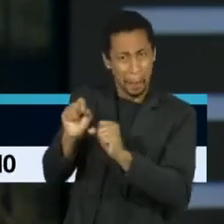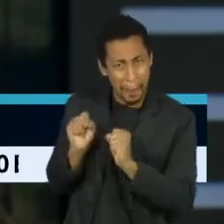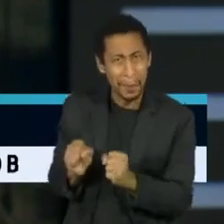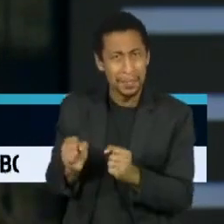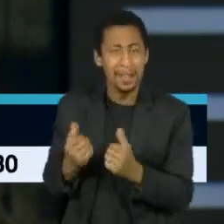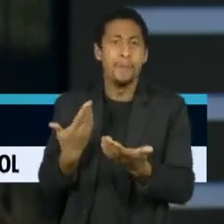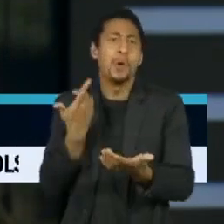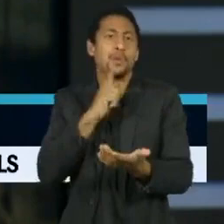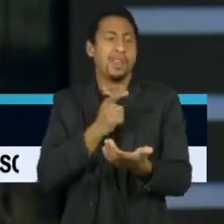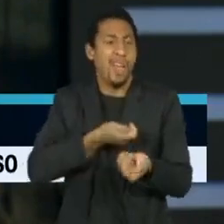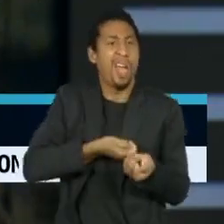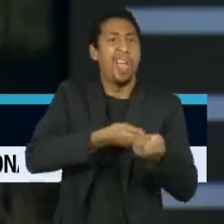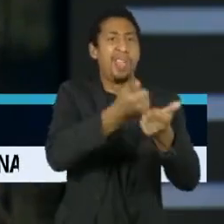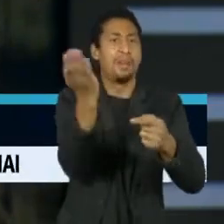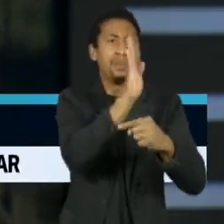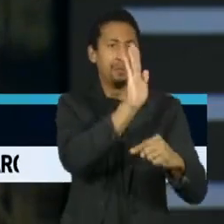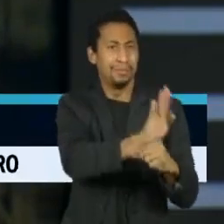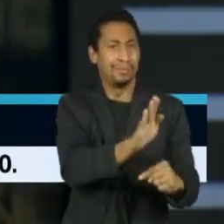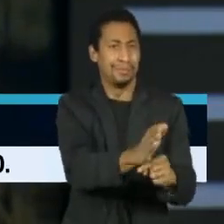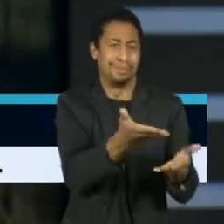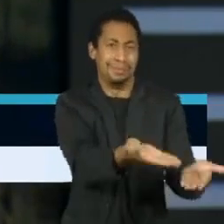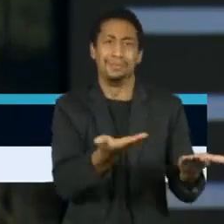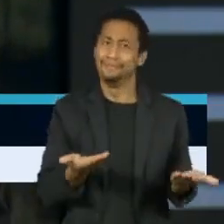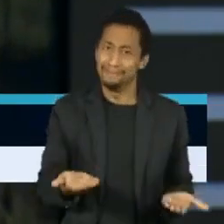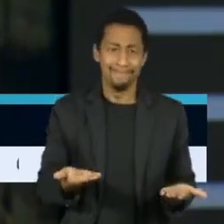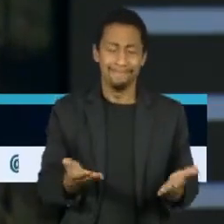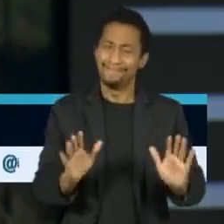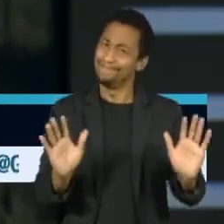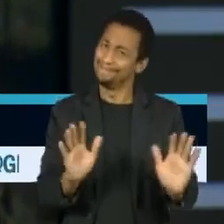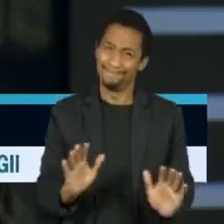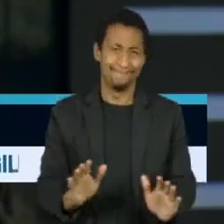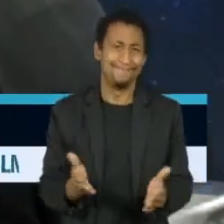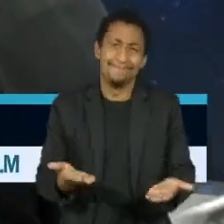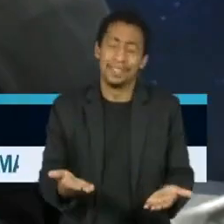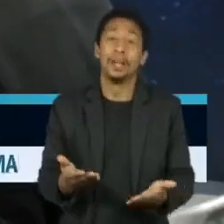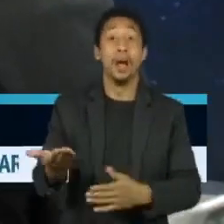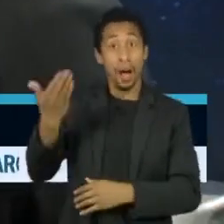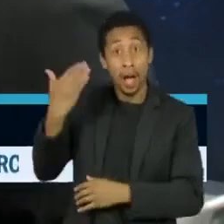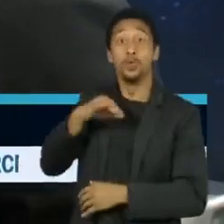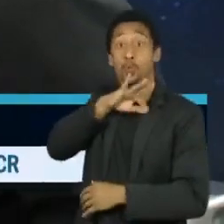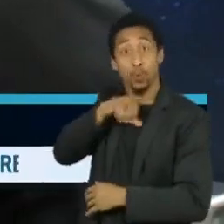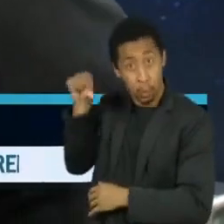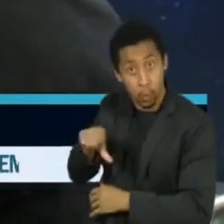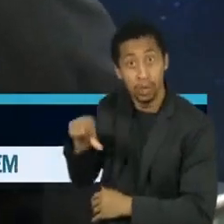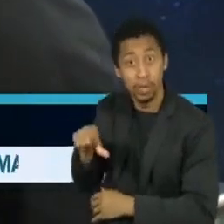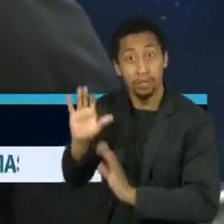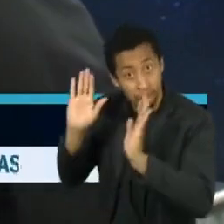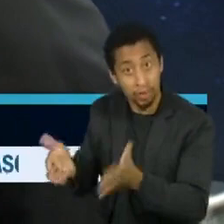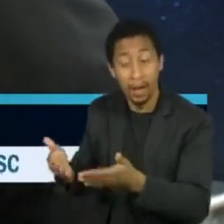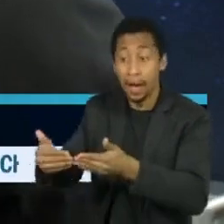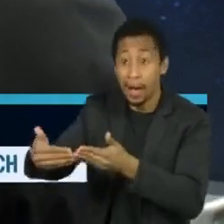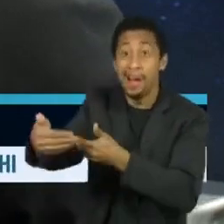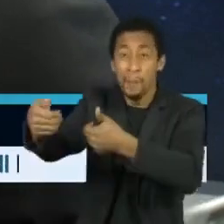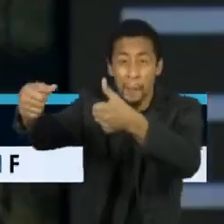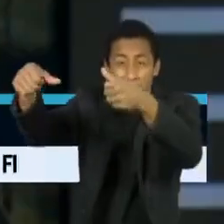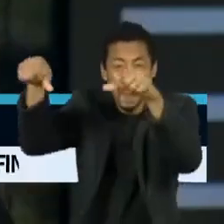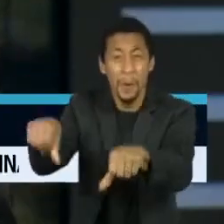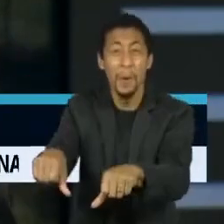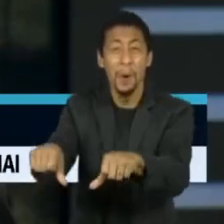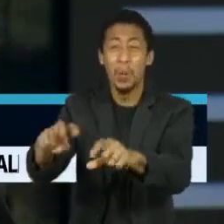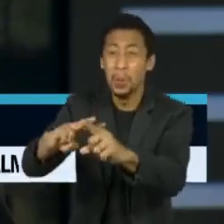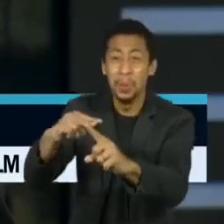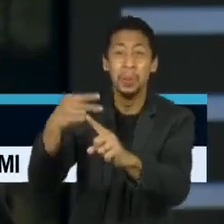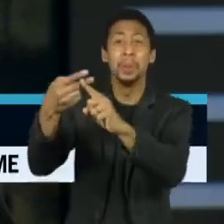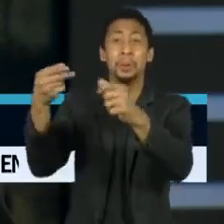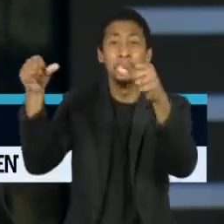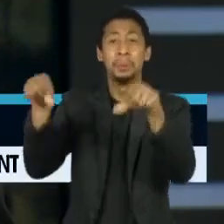para sustentar o auxílio é emergencial Ou seja já estava ruim e tinha o risco de ficar pior ainda você